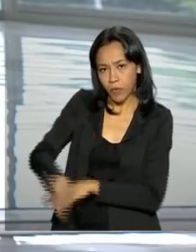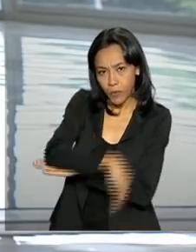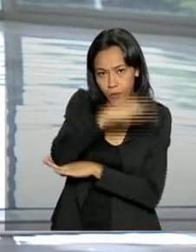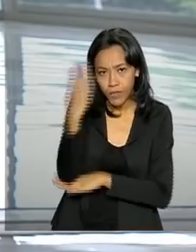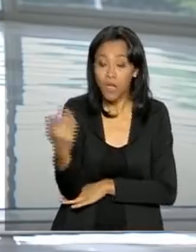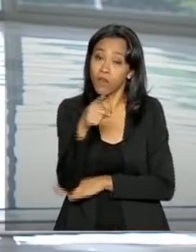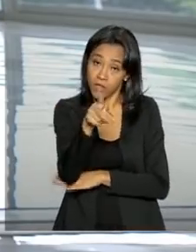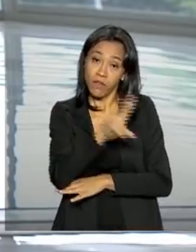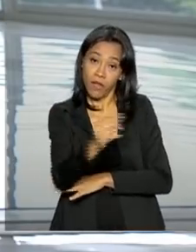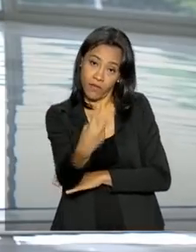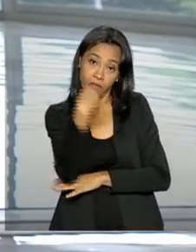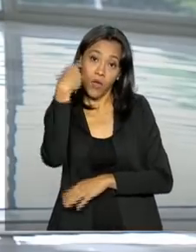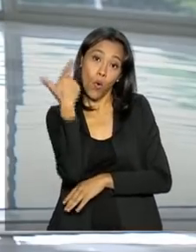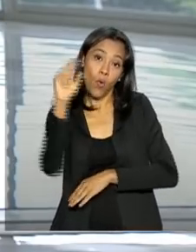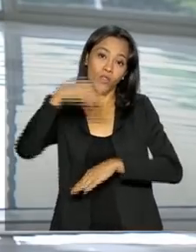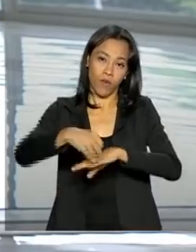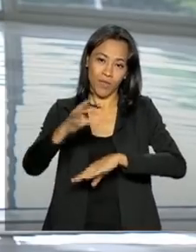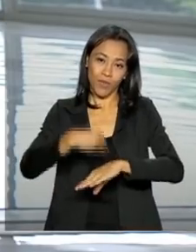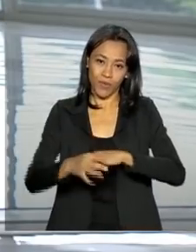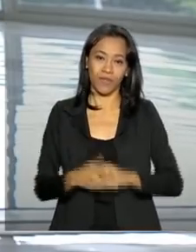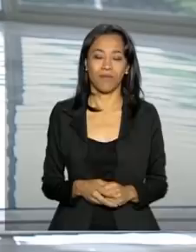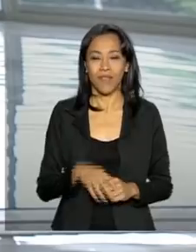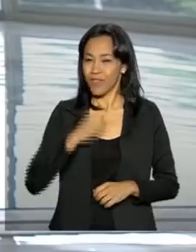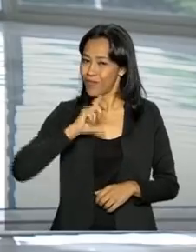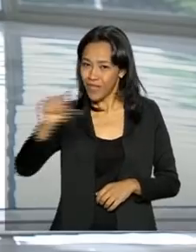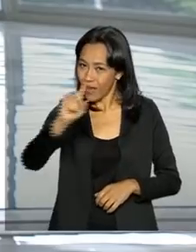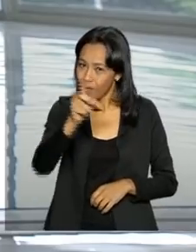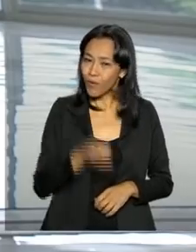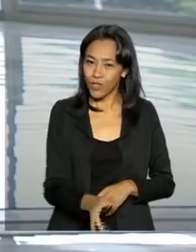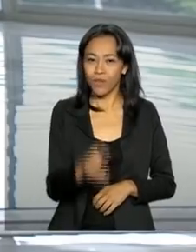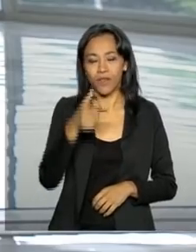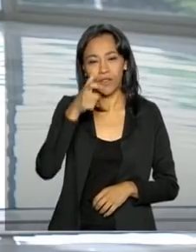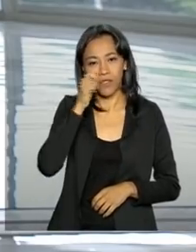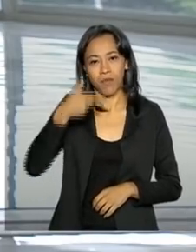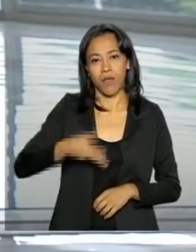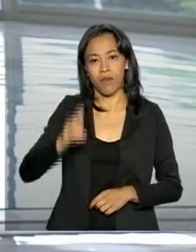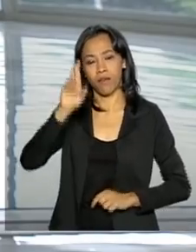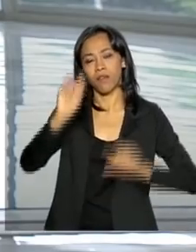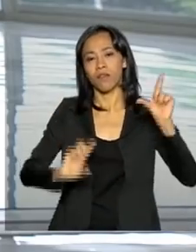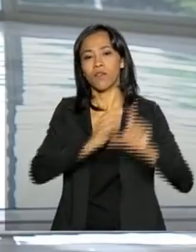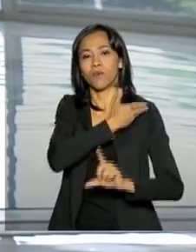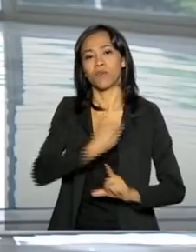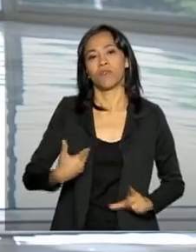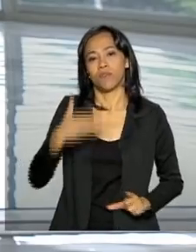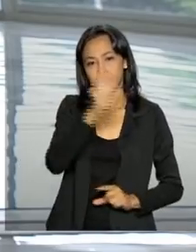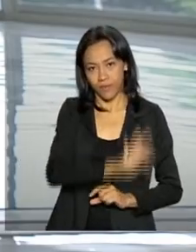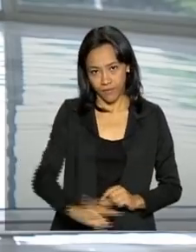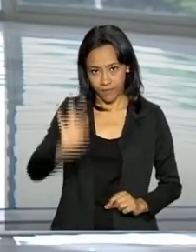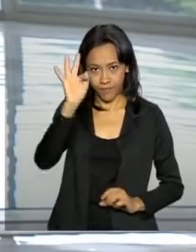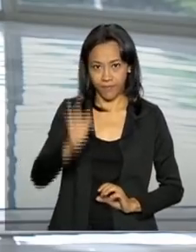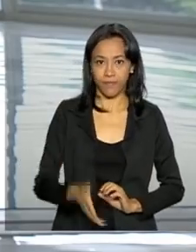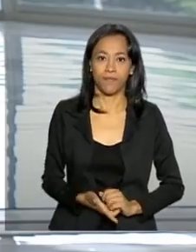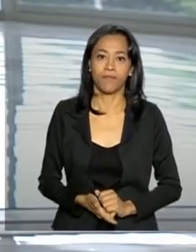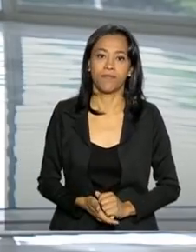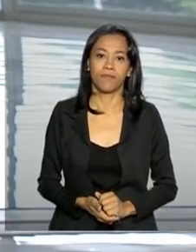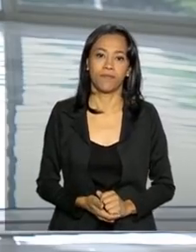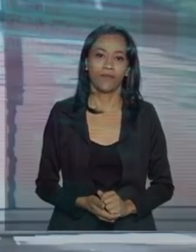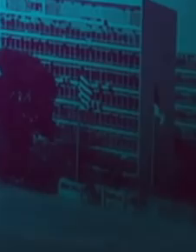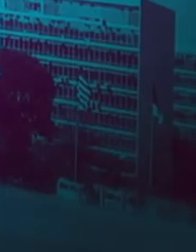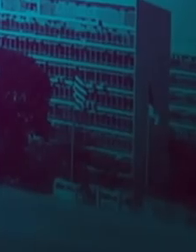outras informações ao longo da nossa programação. Não saia daí, continue com a gente na NBR, a TV do Governo Federal.